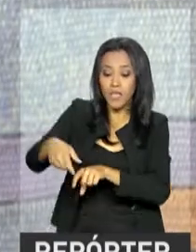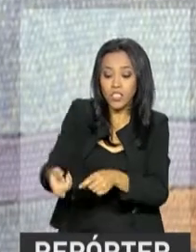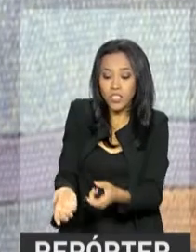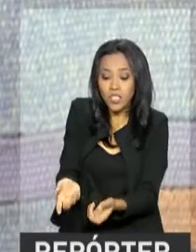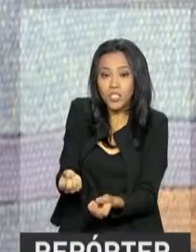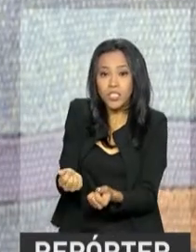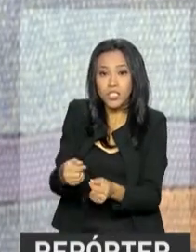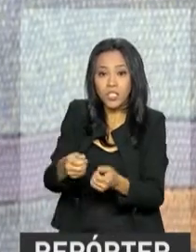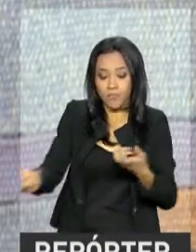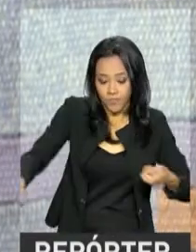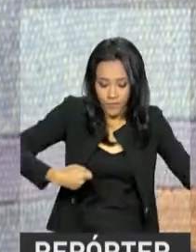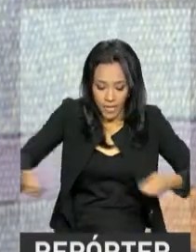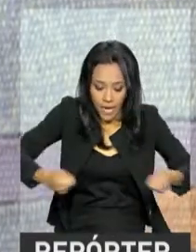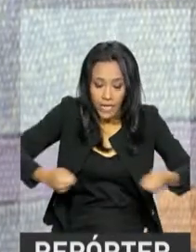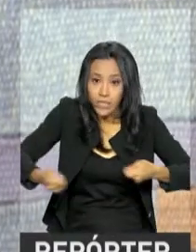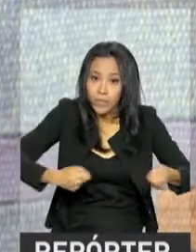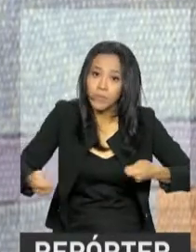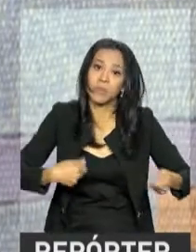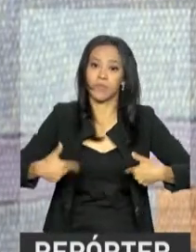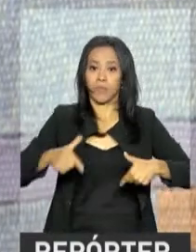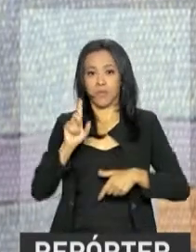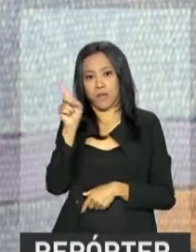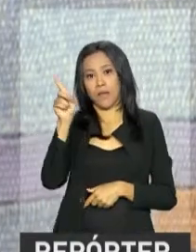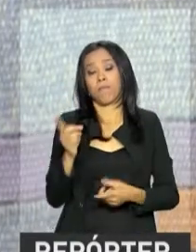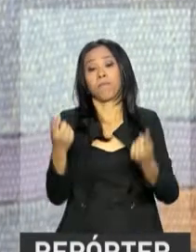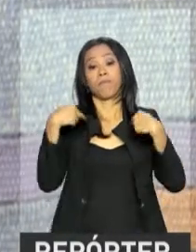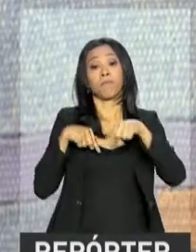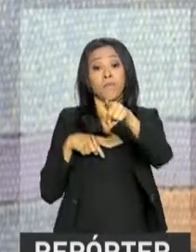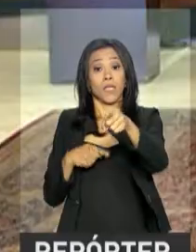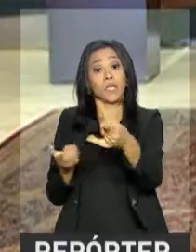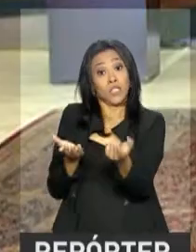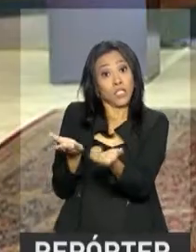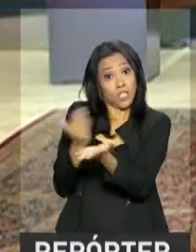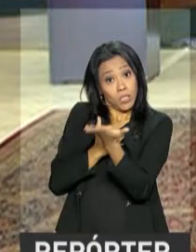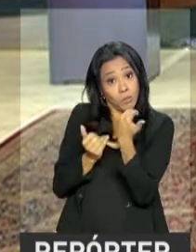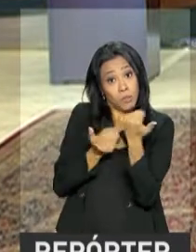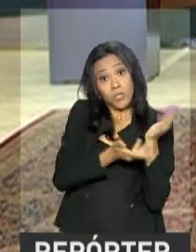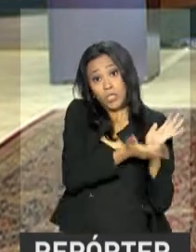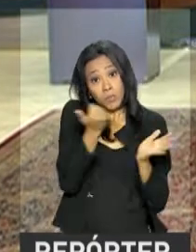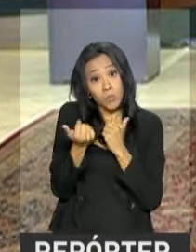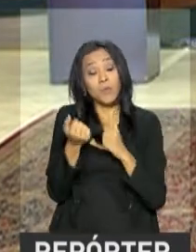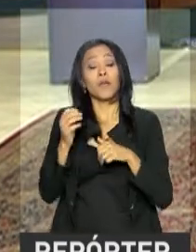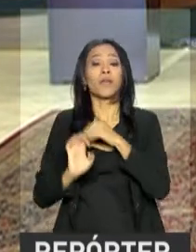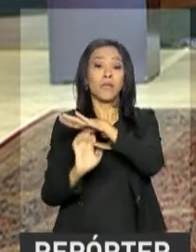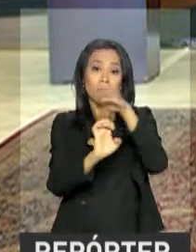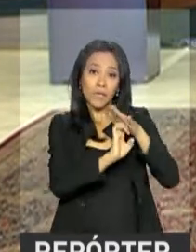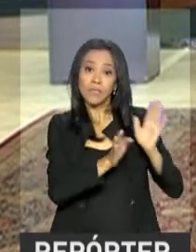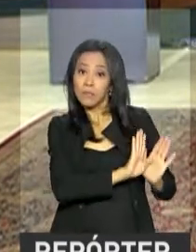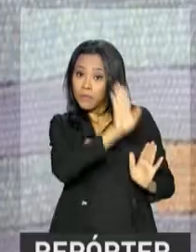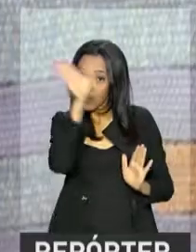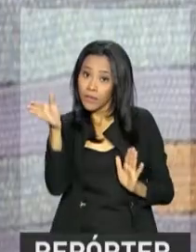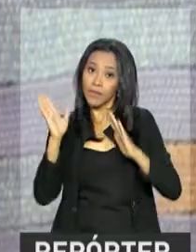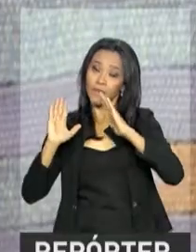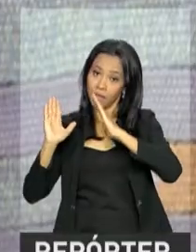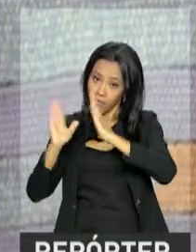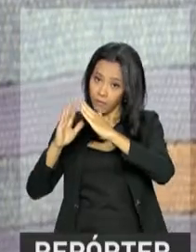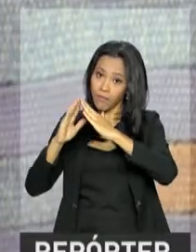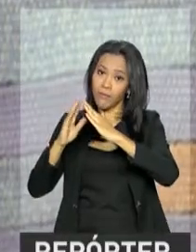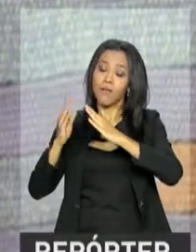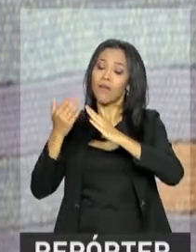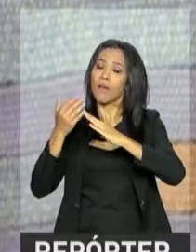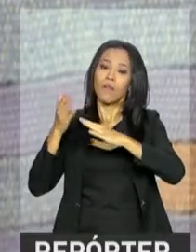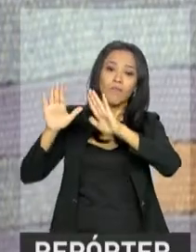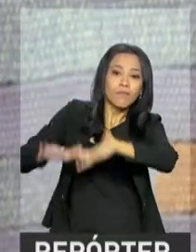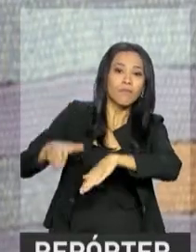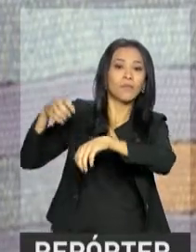tece convidou empresas brasileiras a investir no suriname durante almoço oferecido no palácio do itamaraty temer destacou